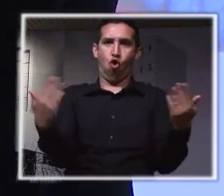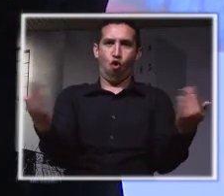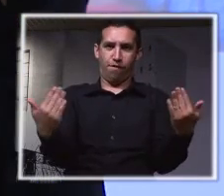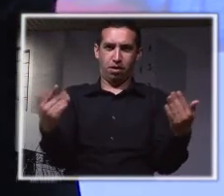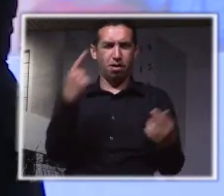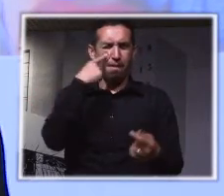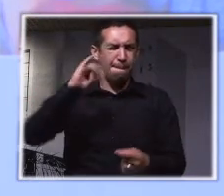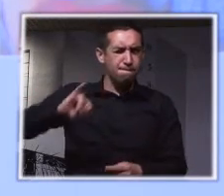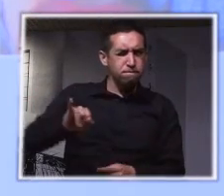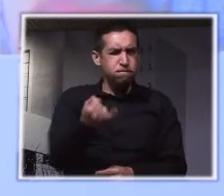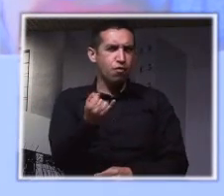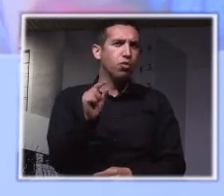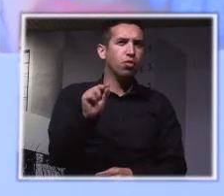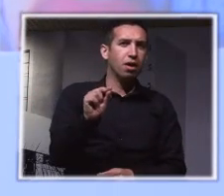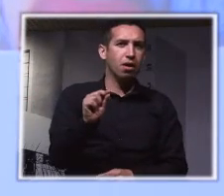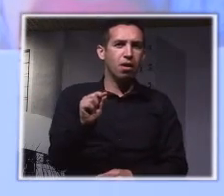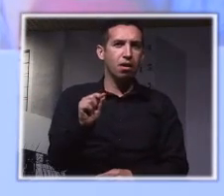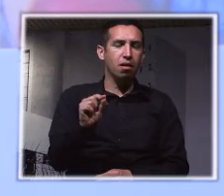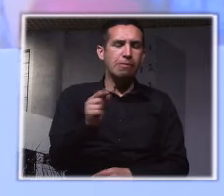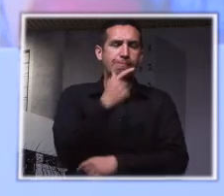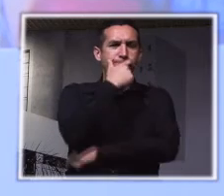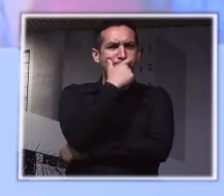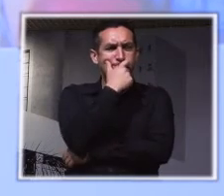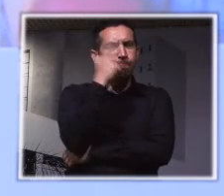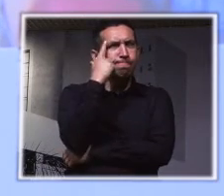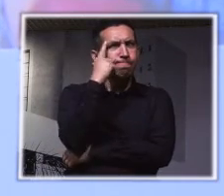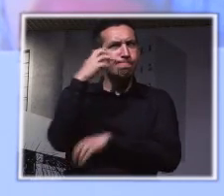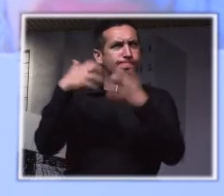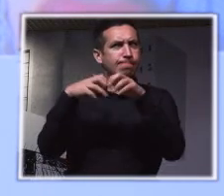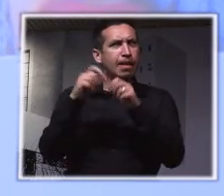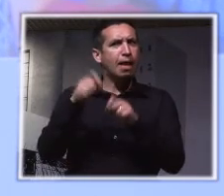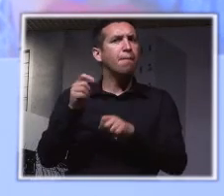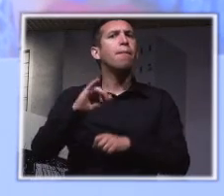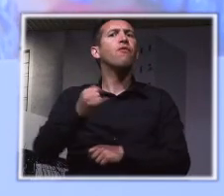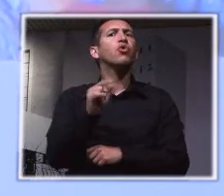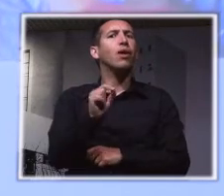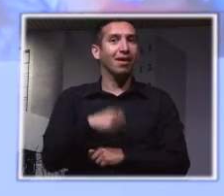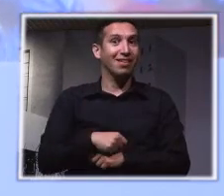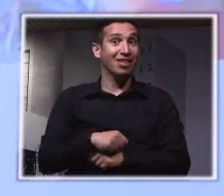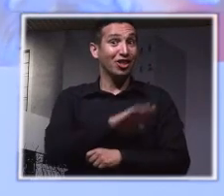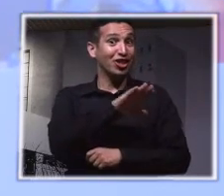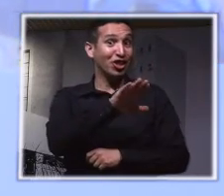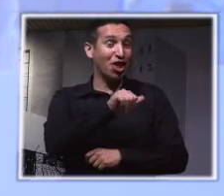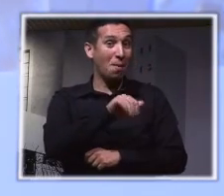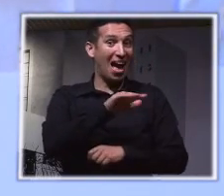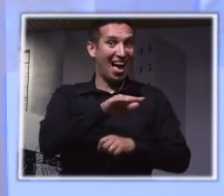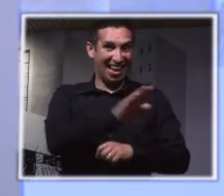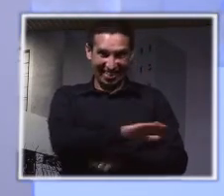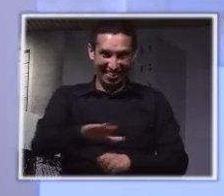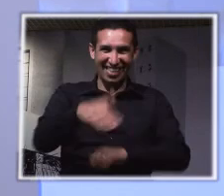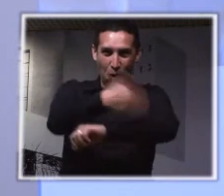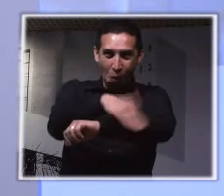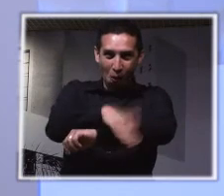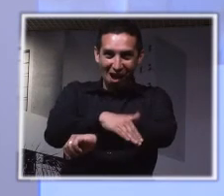sempre aproveitamos o potencial que esse caso tem. Então, nós chamamos as crianças dessa rua,